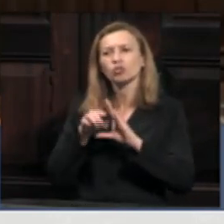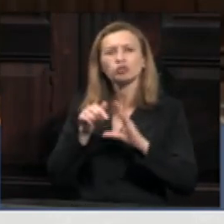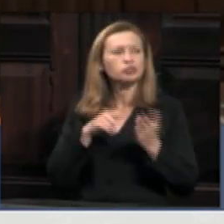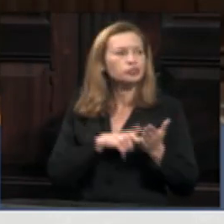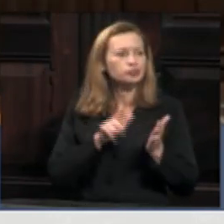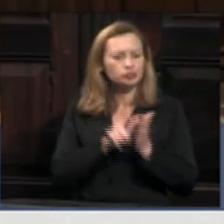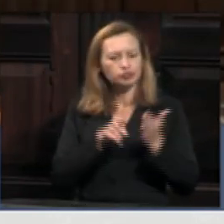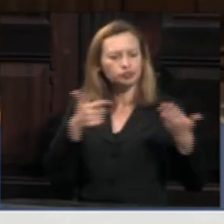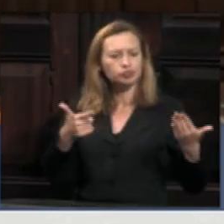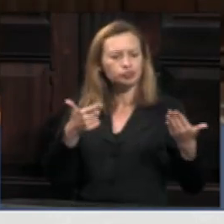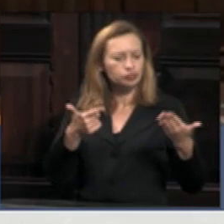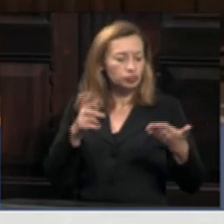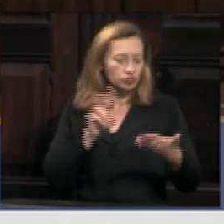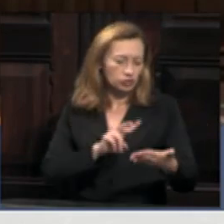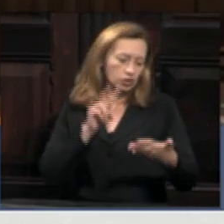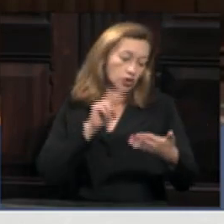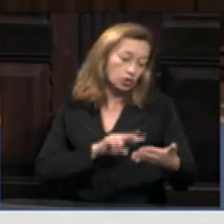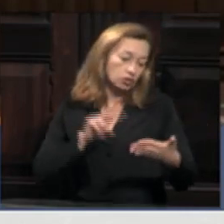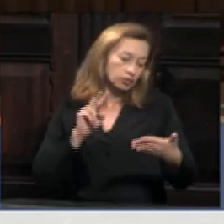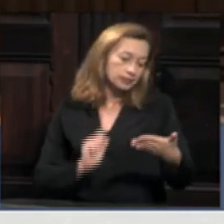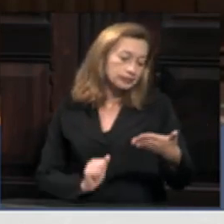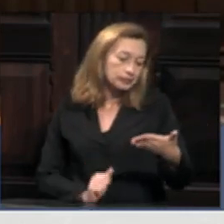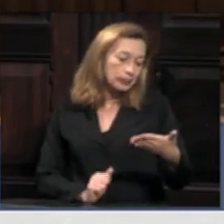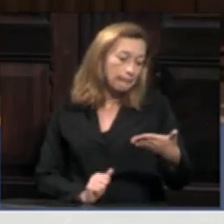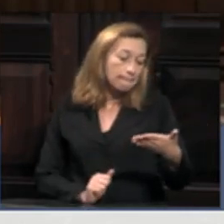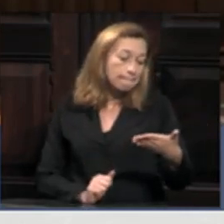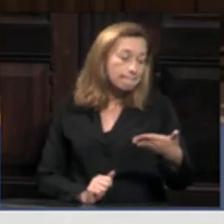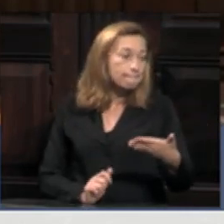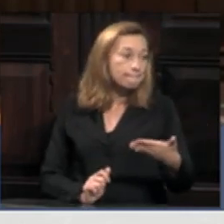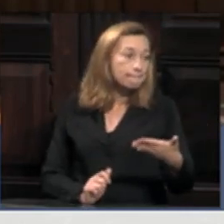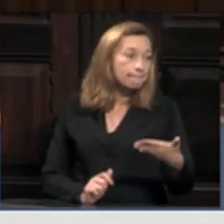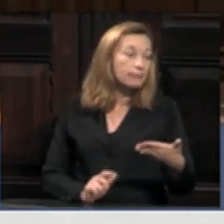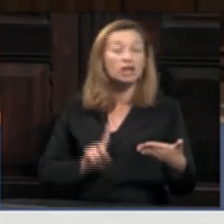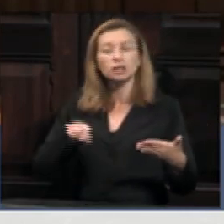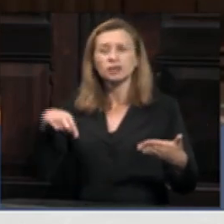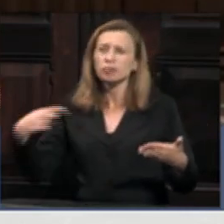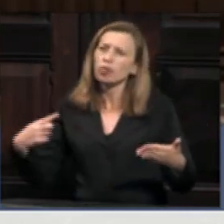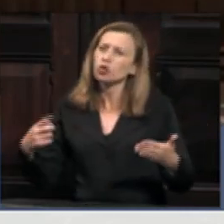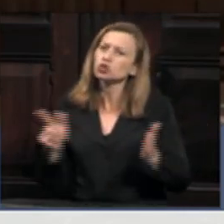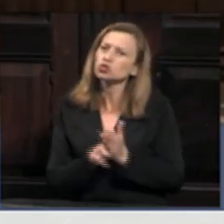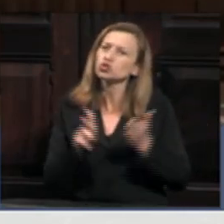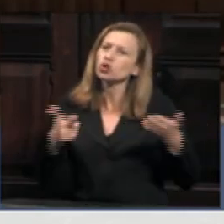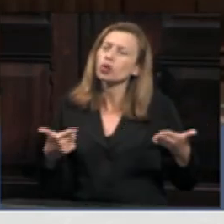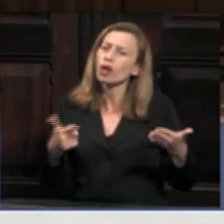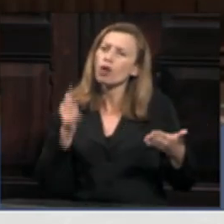fonte, e depois li no jornal